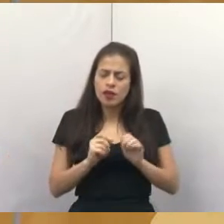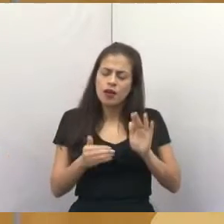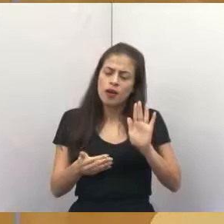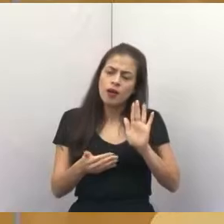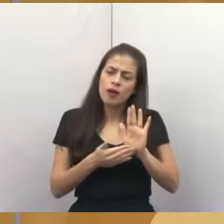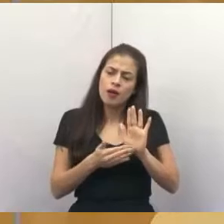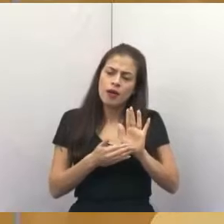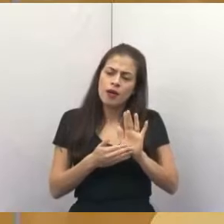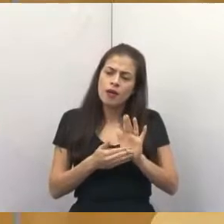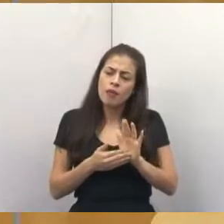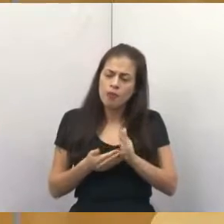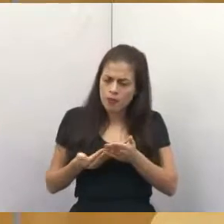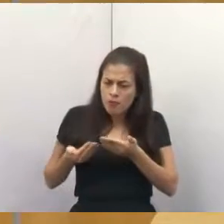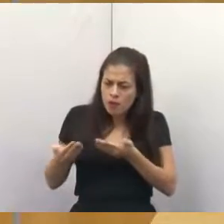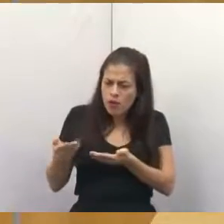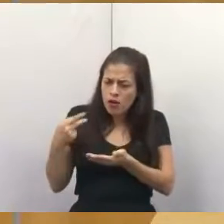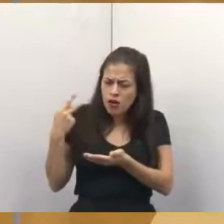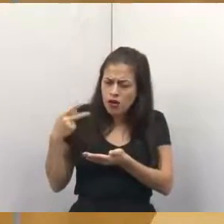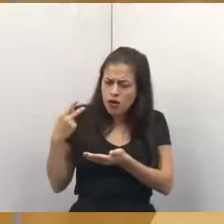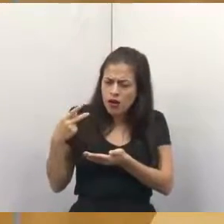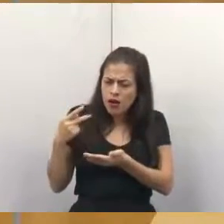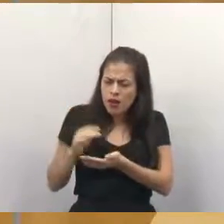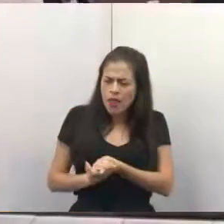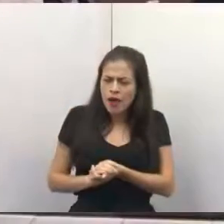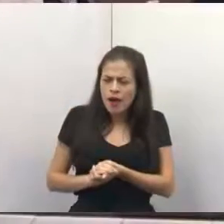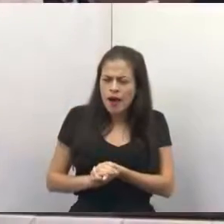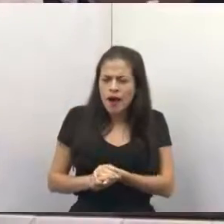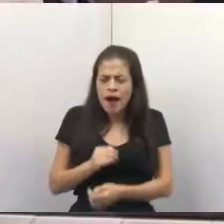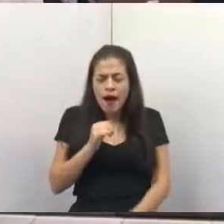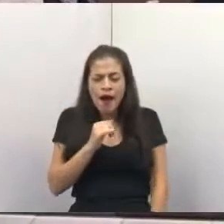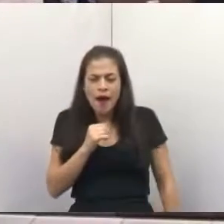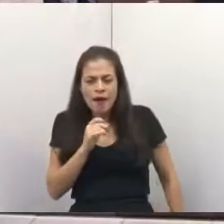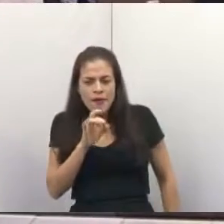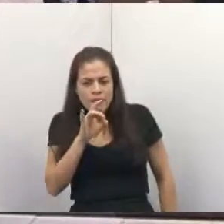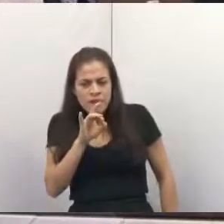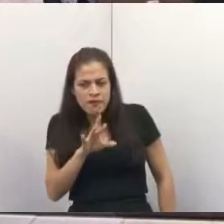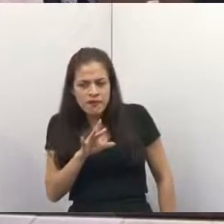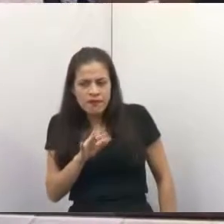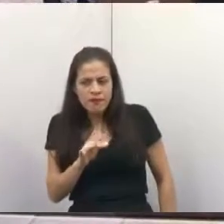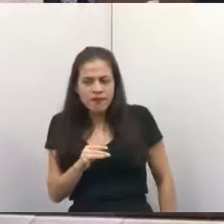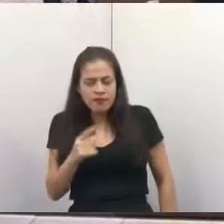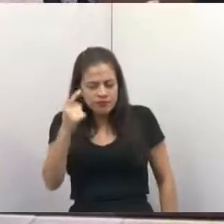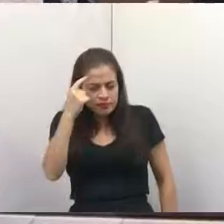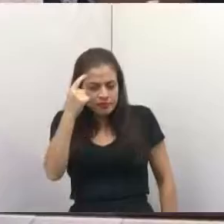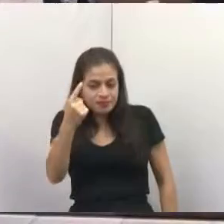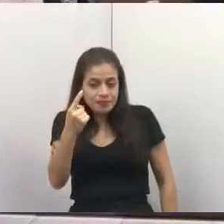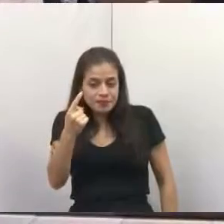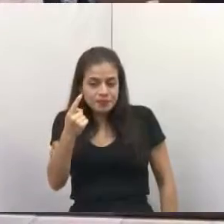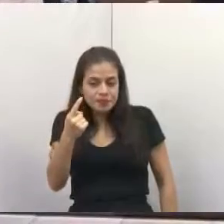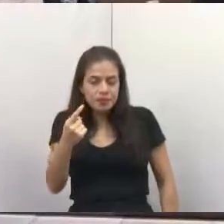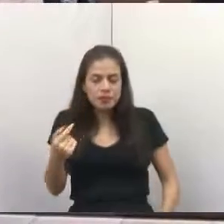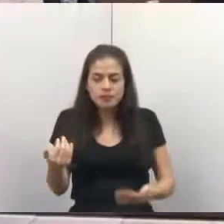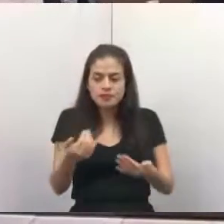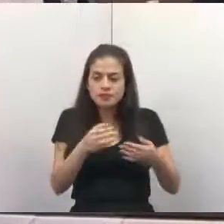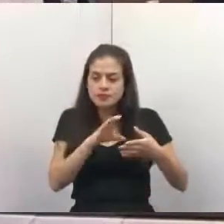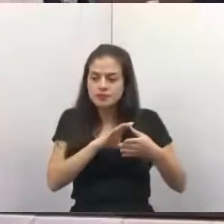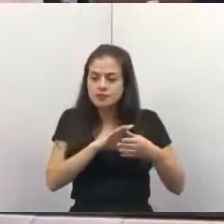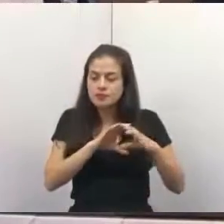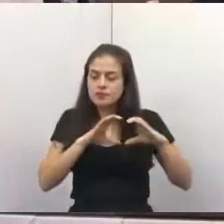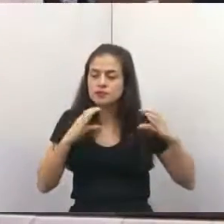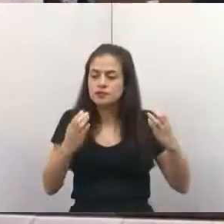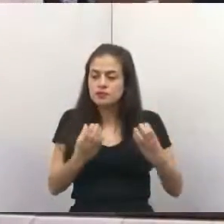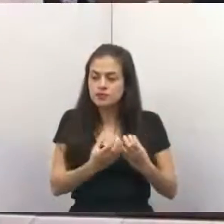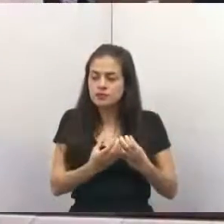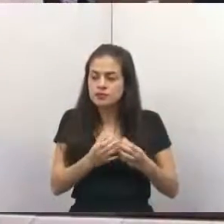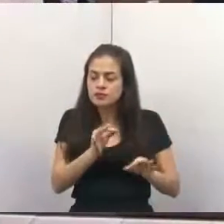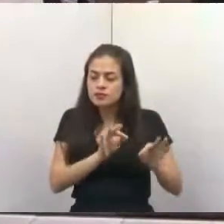propositura. Pois não, vereador? Olha, vereador Hernani, só para a gente ter uma ideia, acaba de chegar para mim aqui o parecer da Comissão de Constituição e